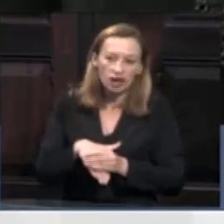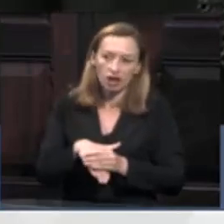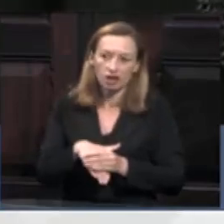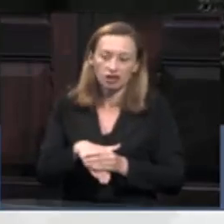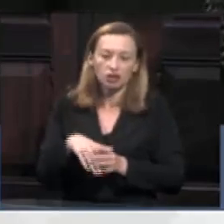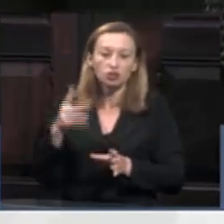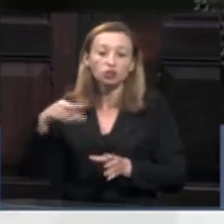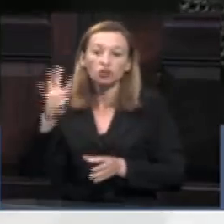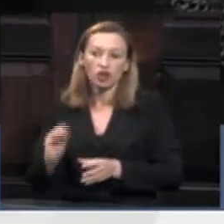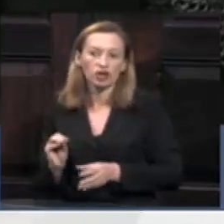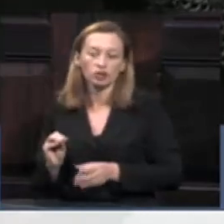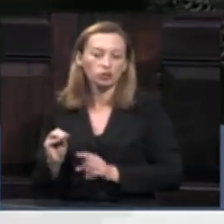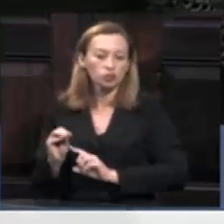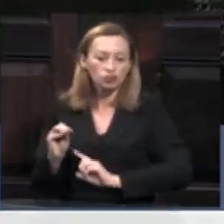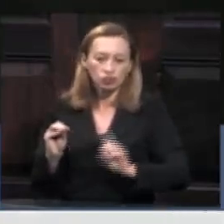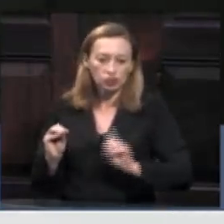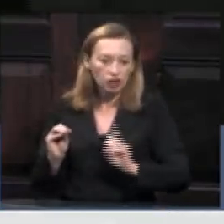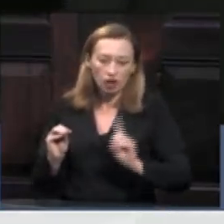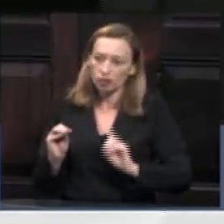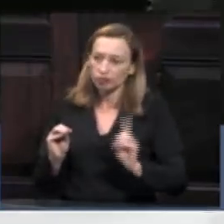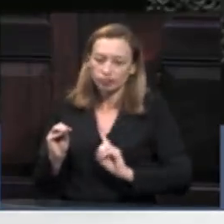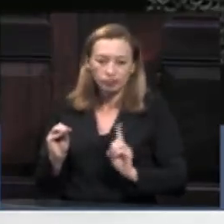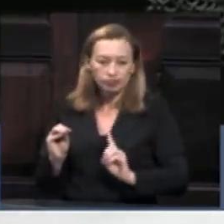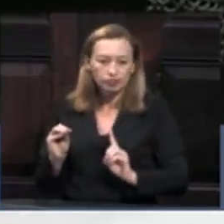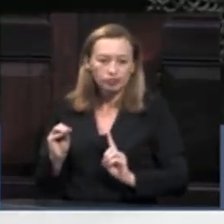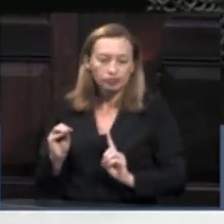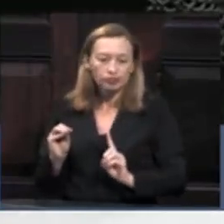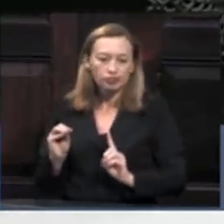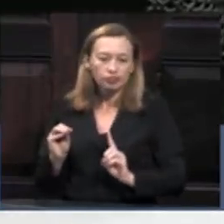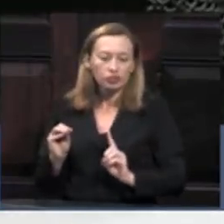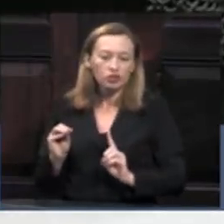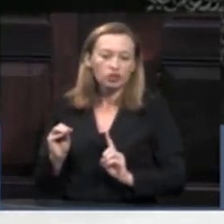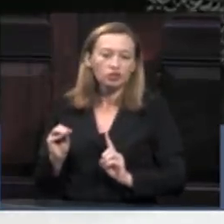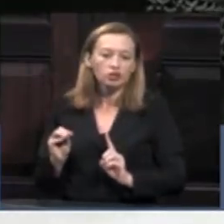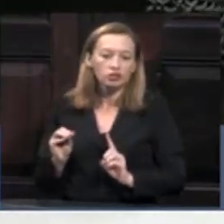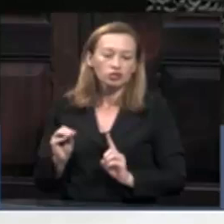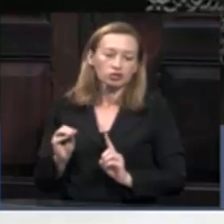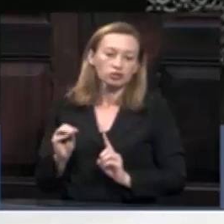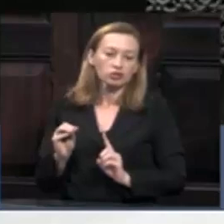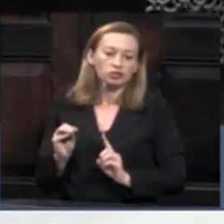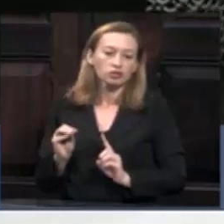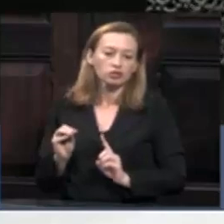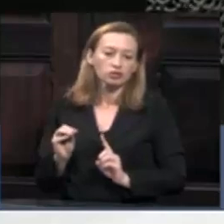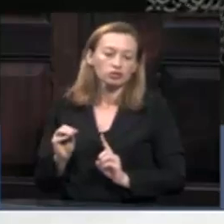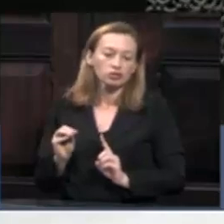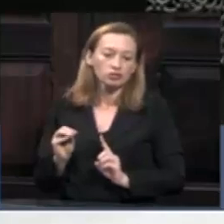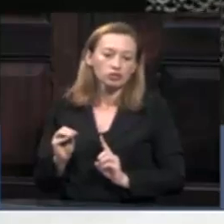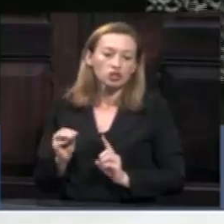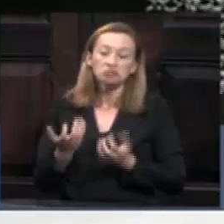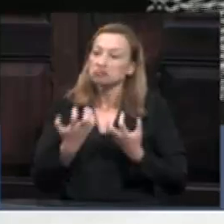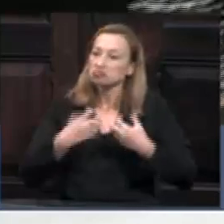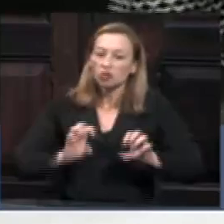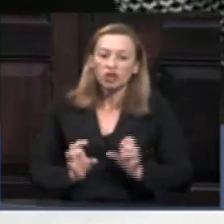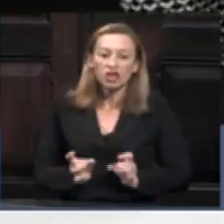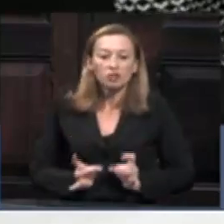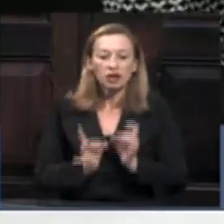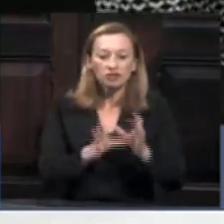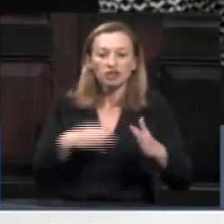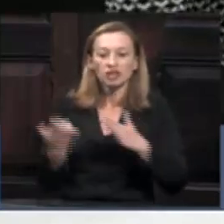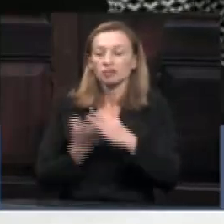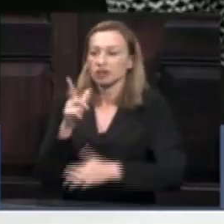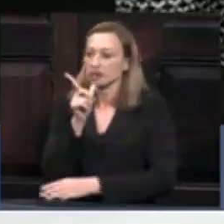dentro a possibilidade, qualquer possibilidade, da SEDAI